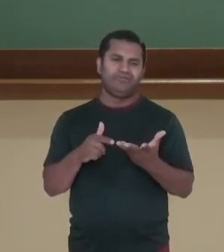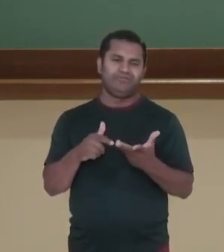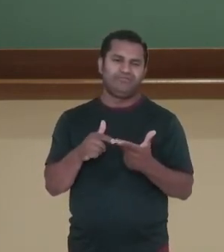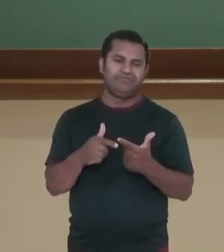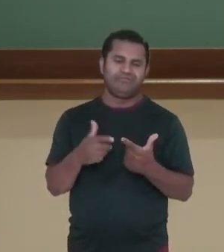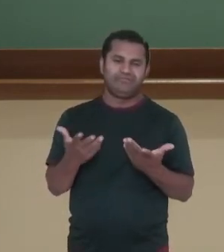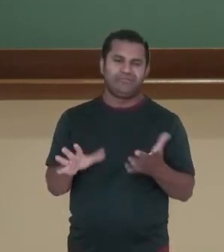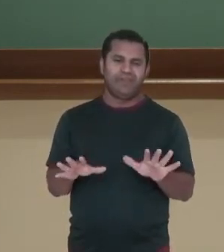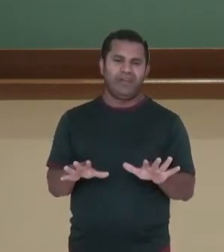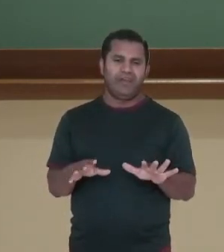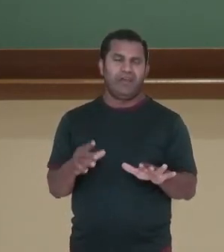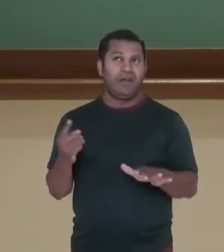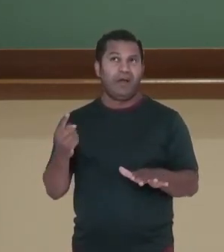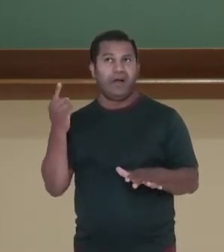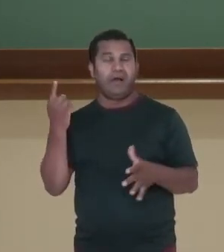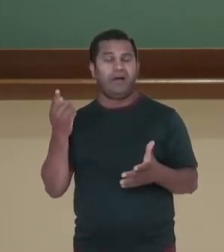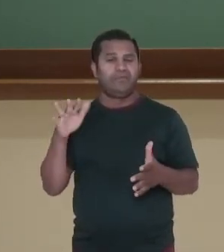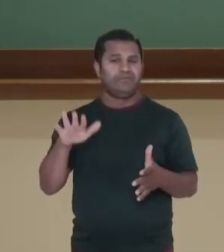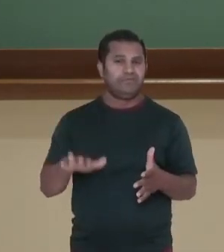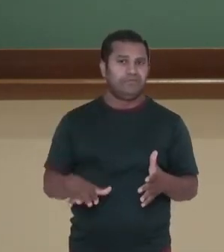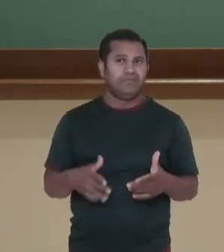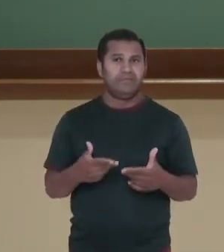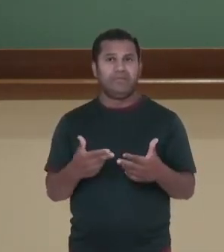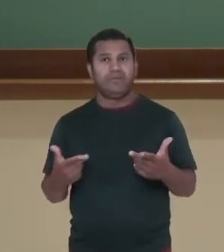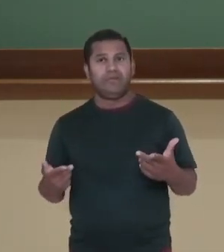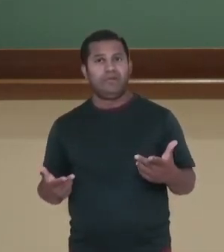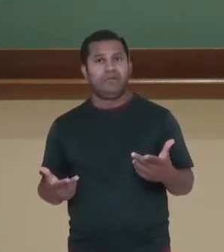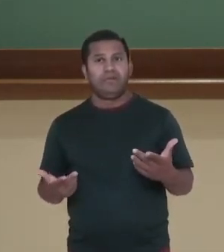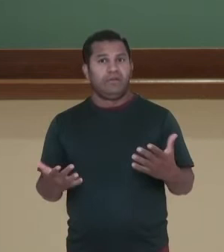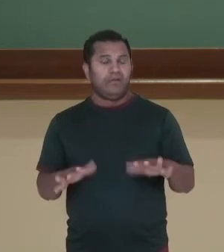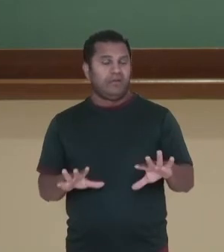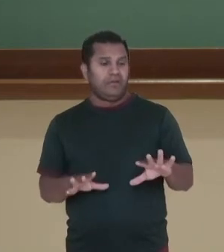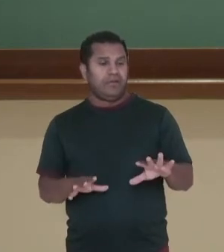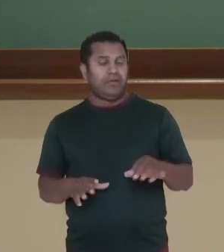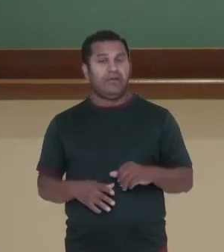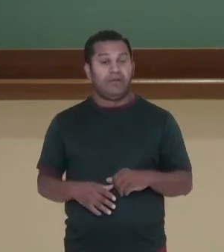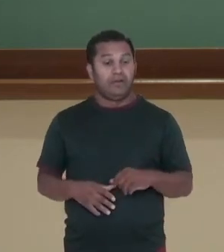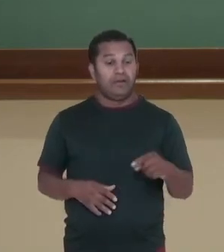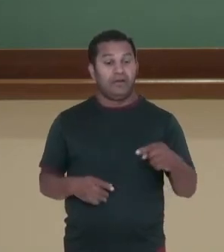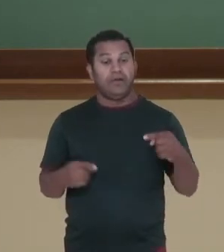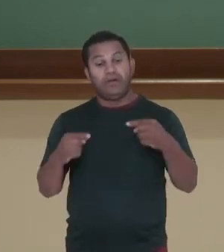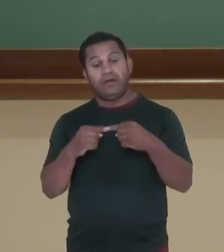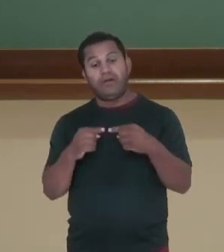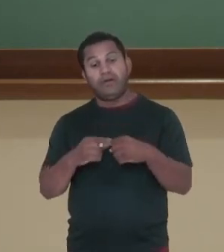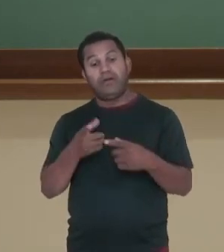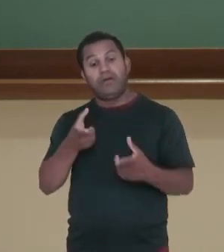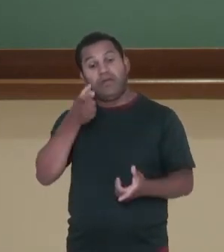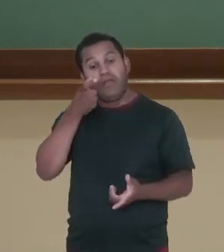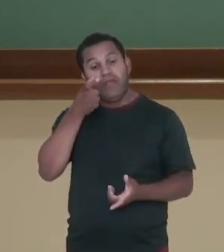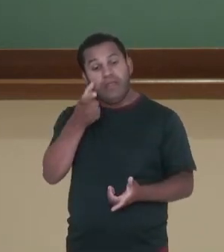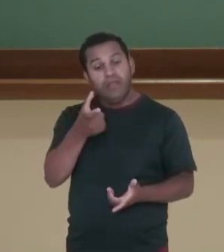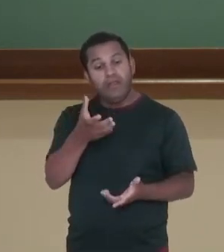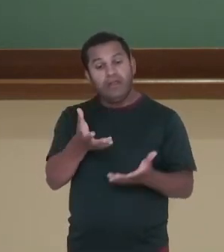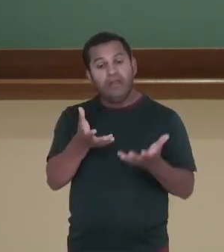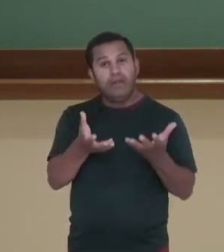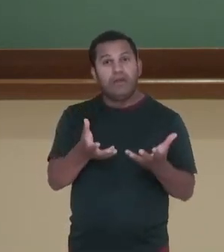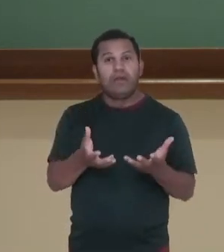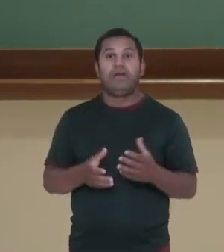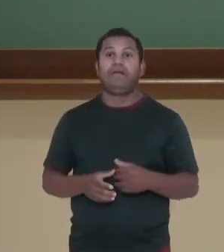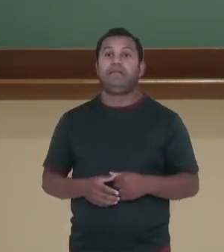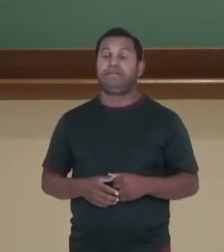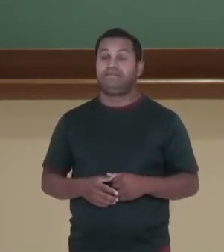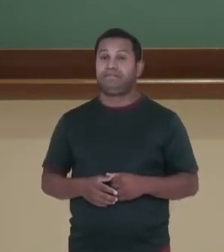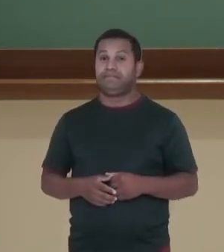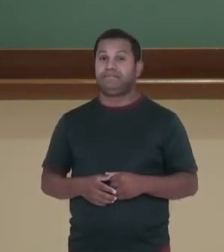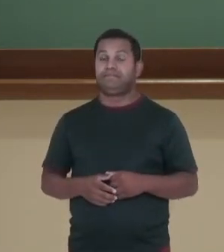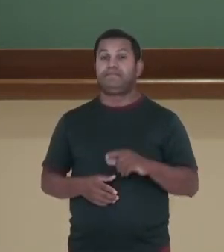vou implantar somente aquele embrião que é do interesse. Por que que isso é um princípio da bioética? Porque